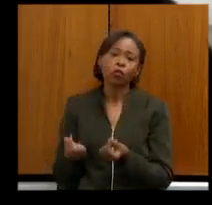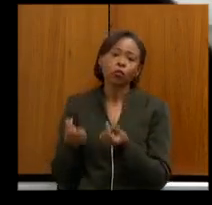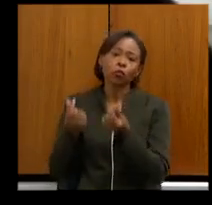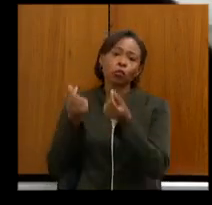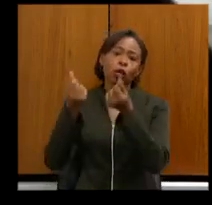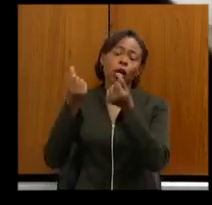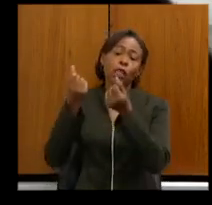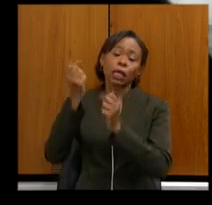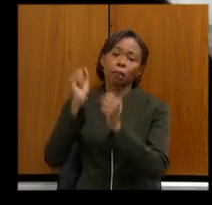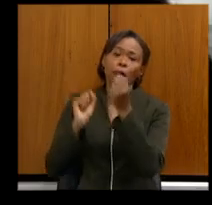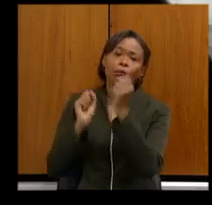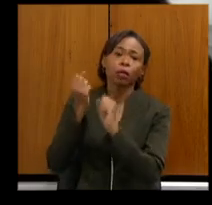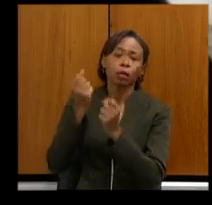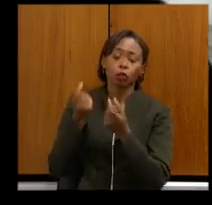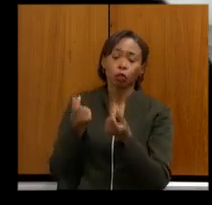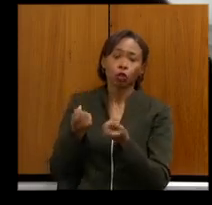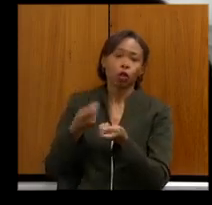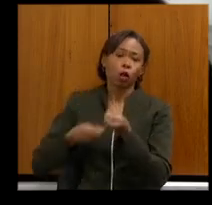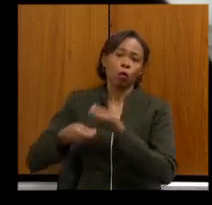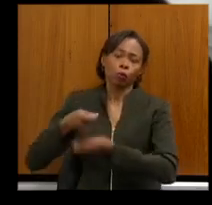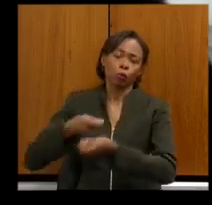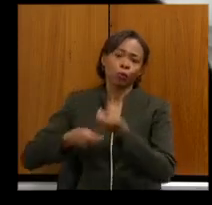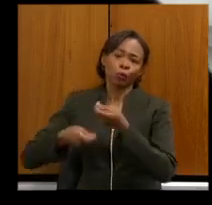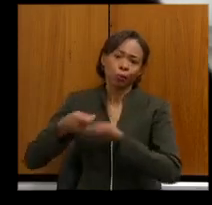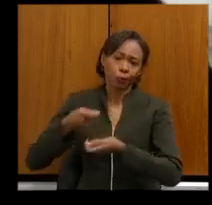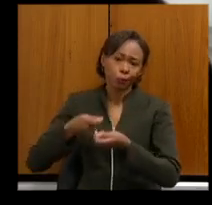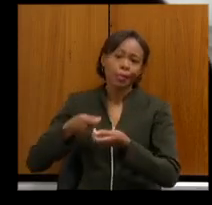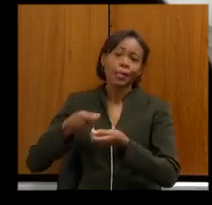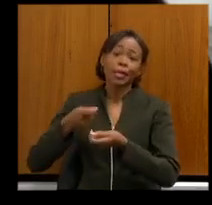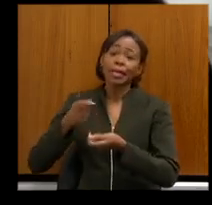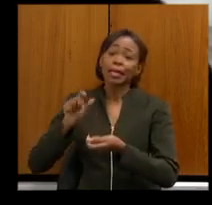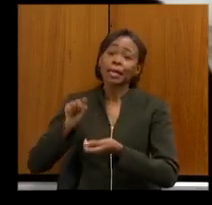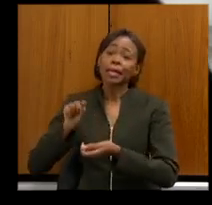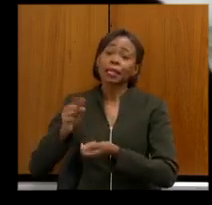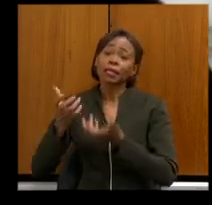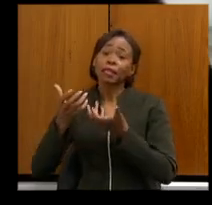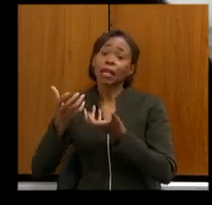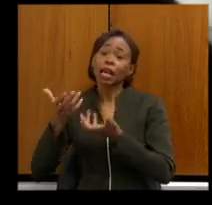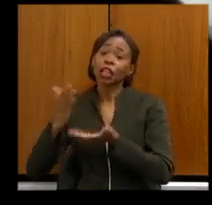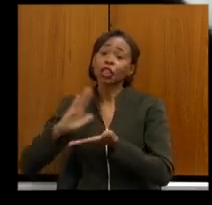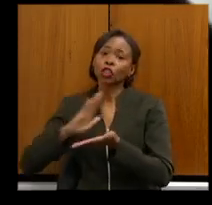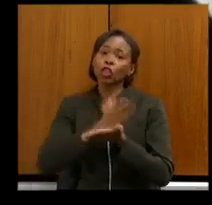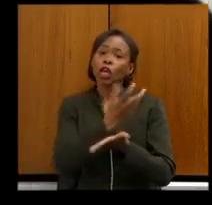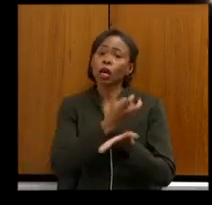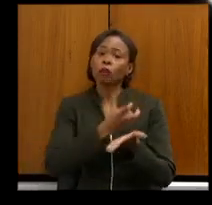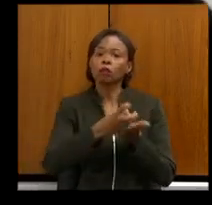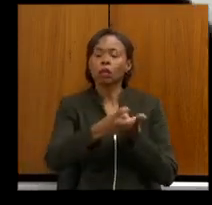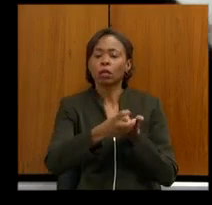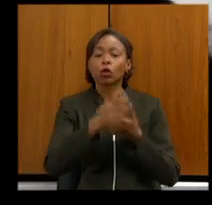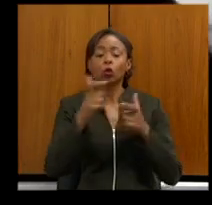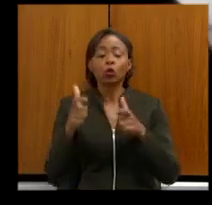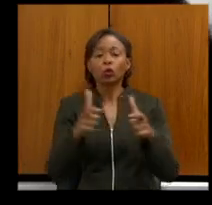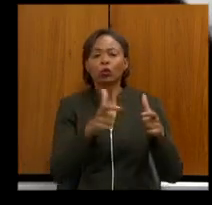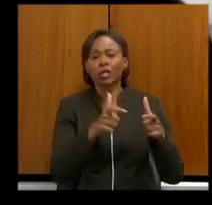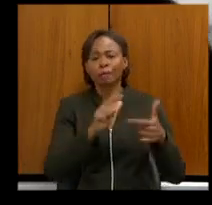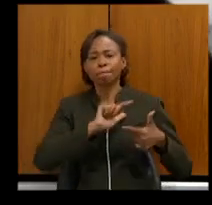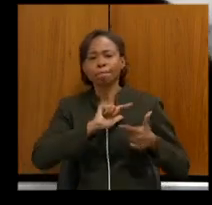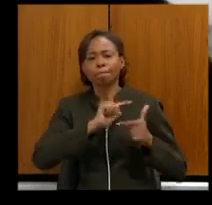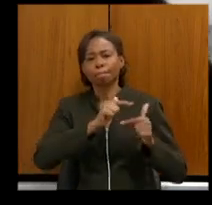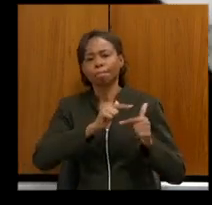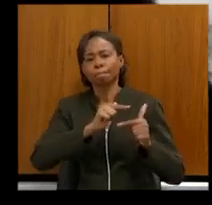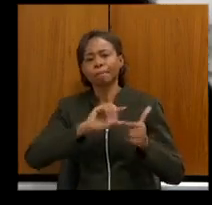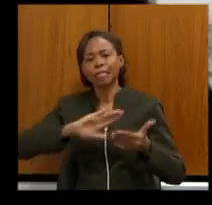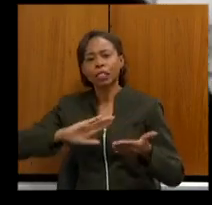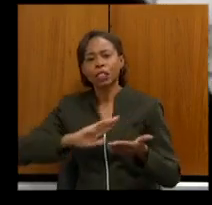econômicos que pretendem muitos casos abduzir e desterritorializar o território tradicional